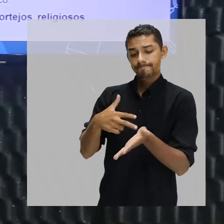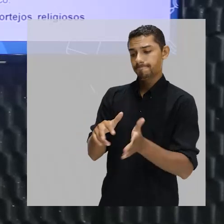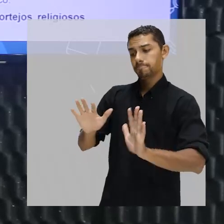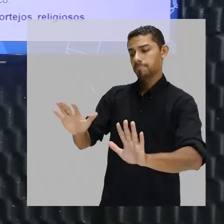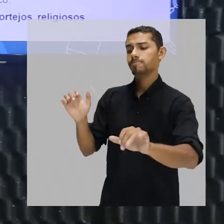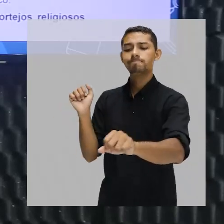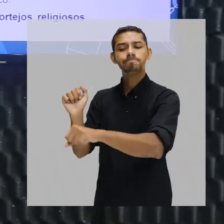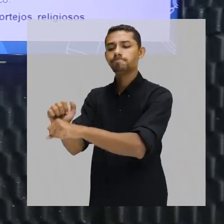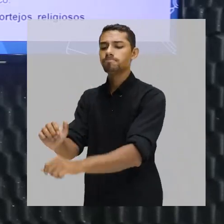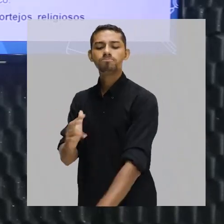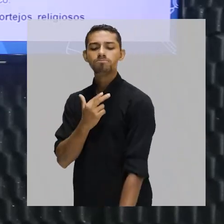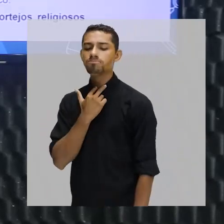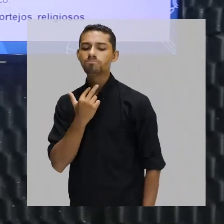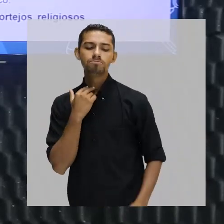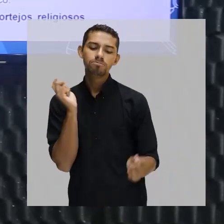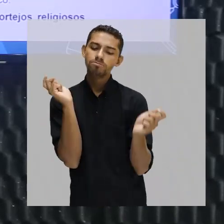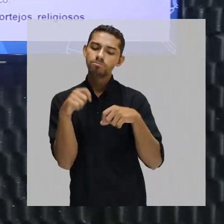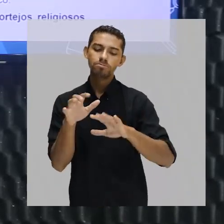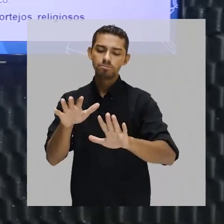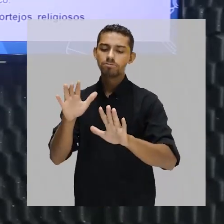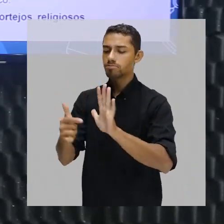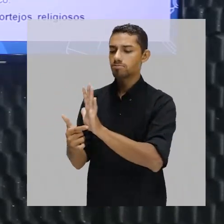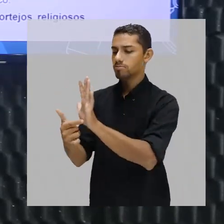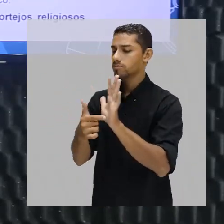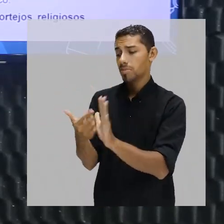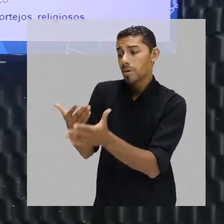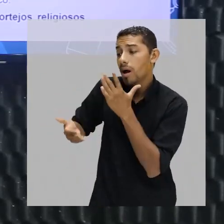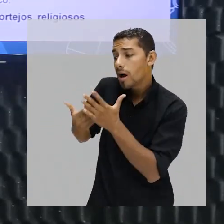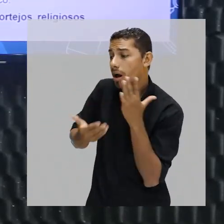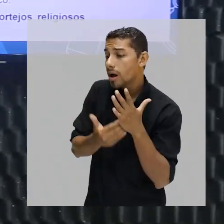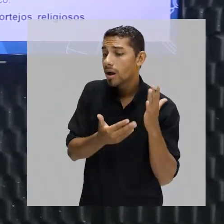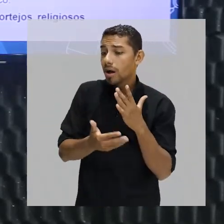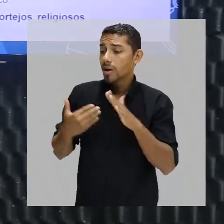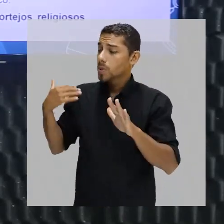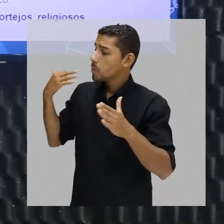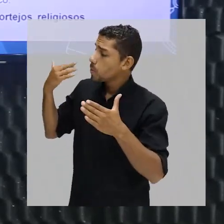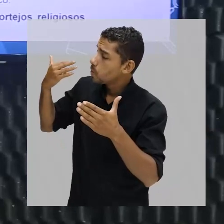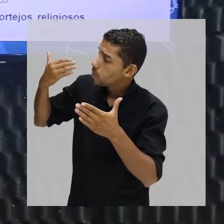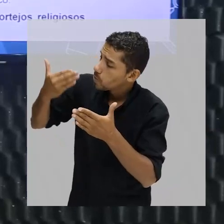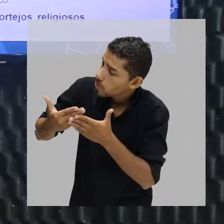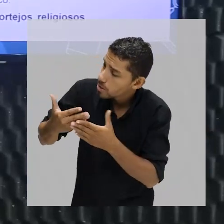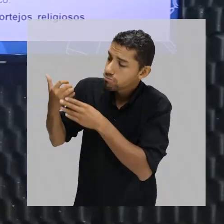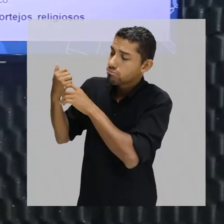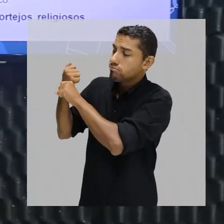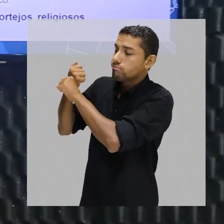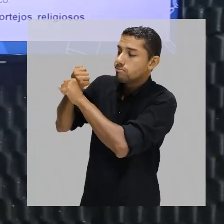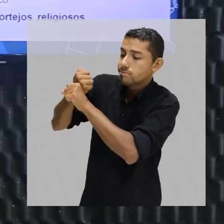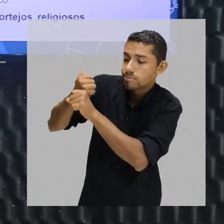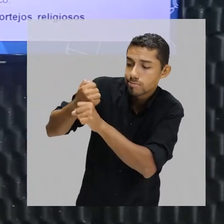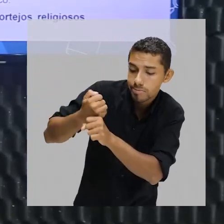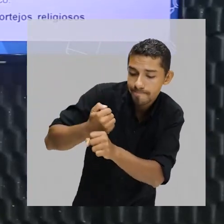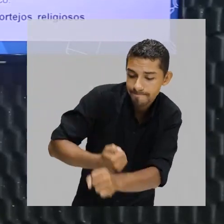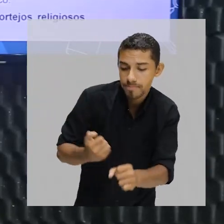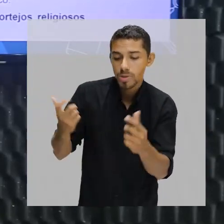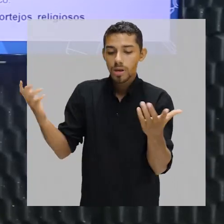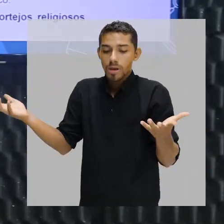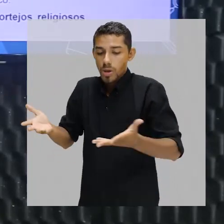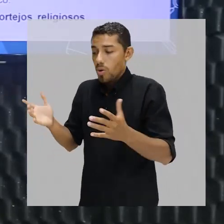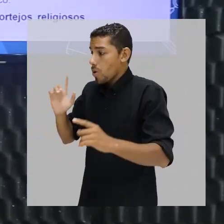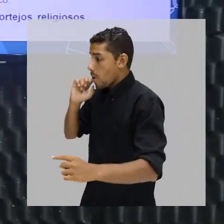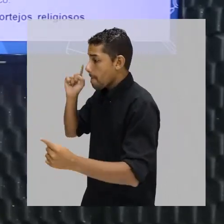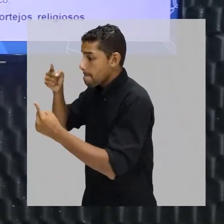ou dessas representações dramáticas, estão sendo perdidas ou já foram perdidas ao longo das décadas. Origem,